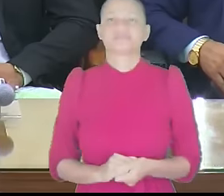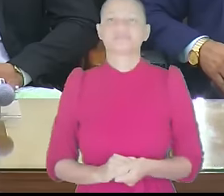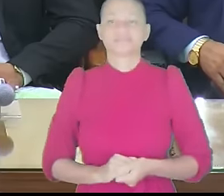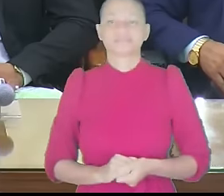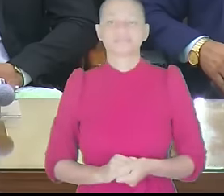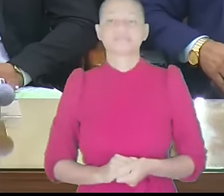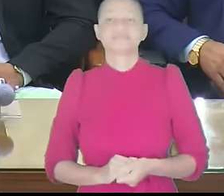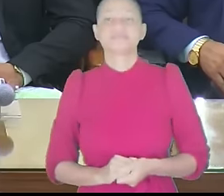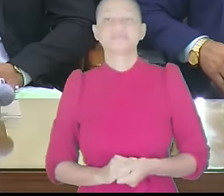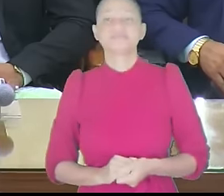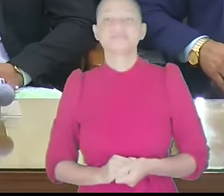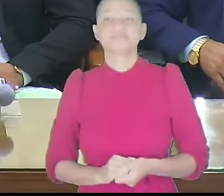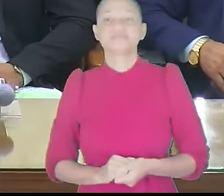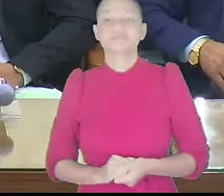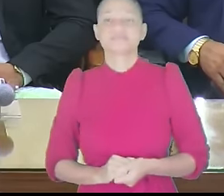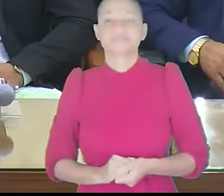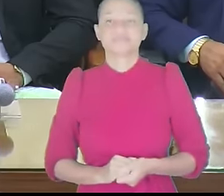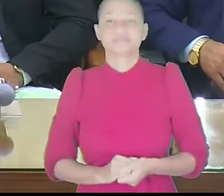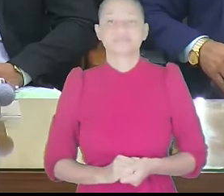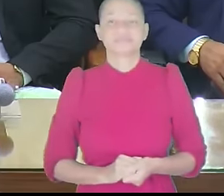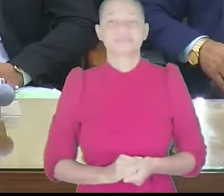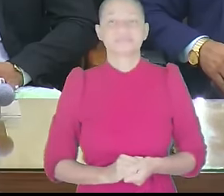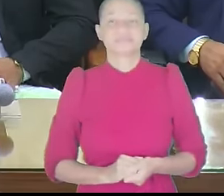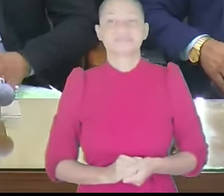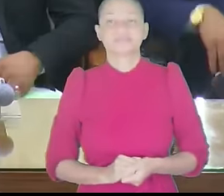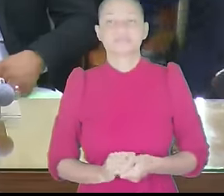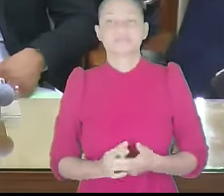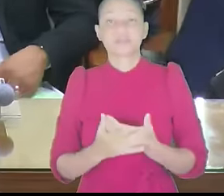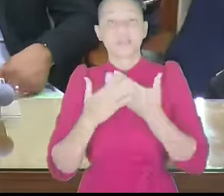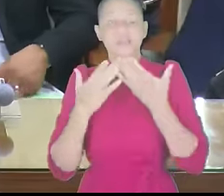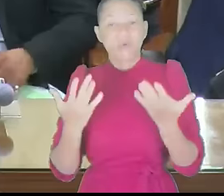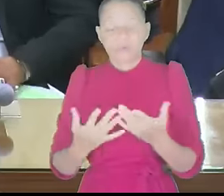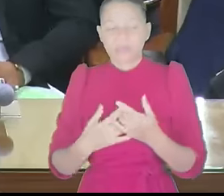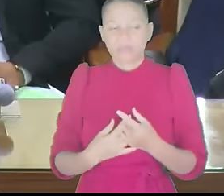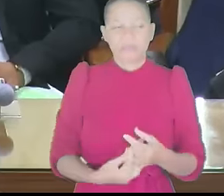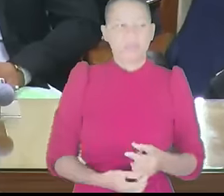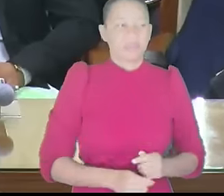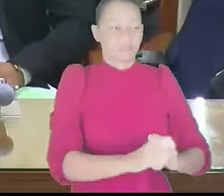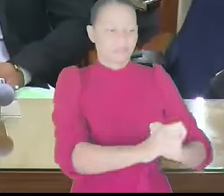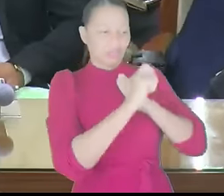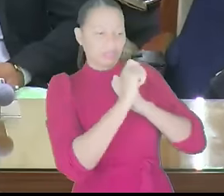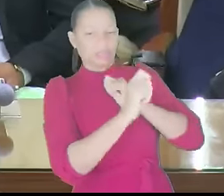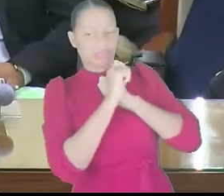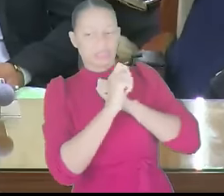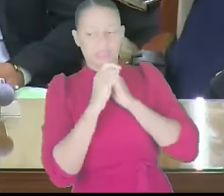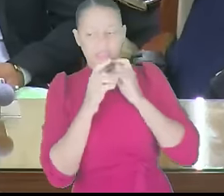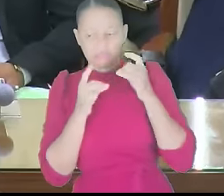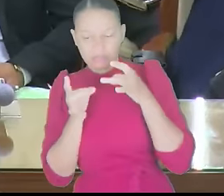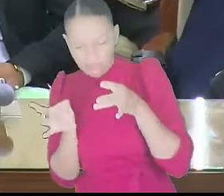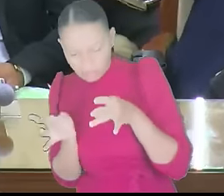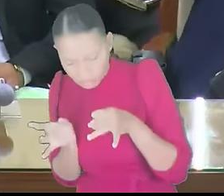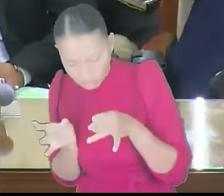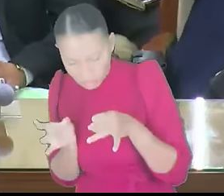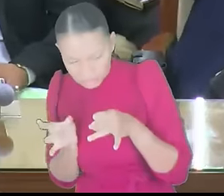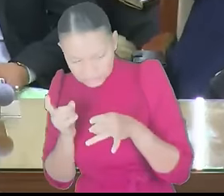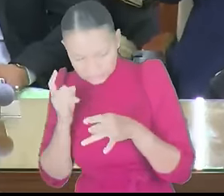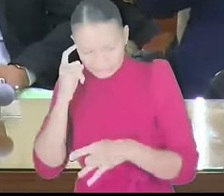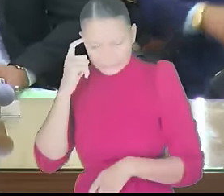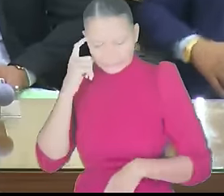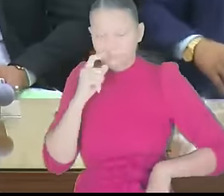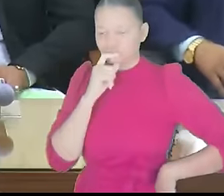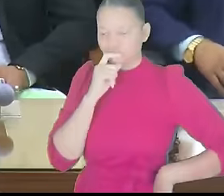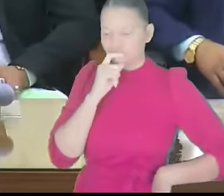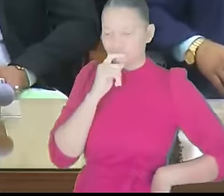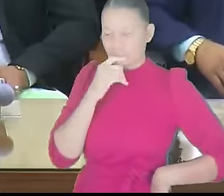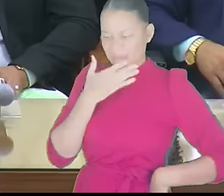E de ouro. Quando vier a tentação de você abandonar a igreja, aí você pense nisso: mas rapaz, eu estou melhor